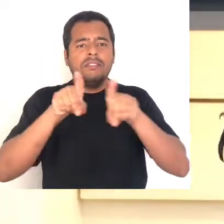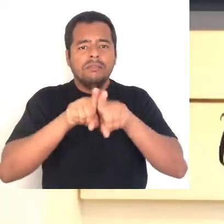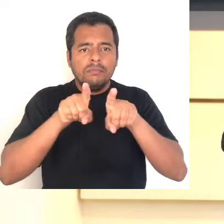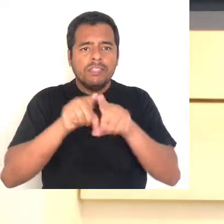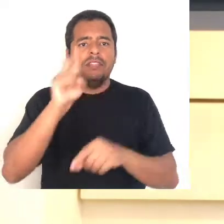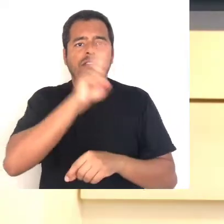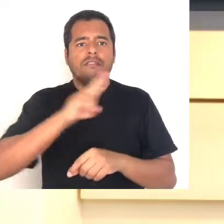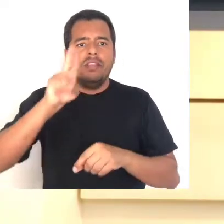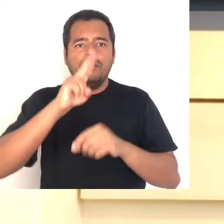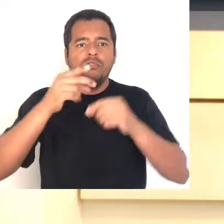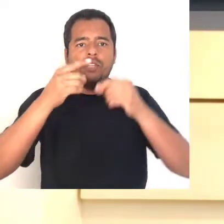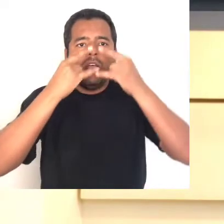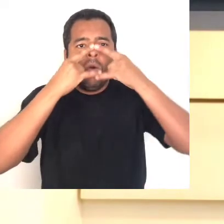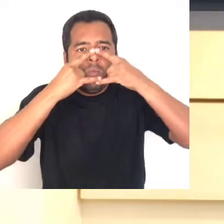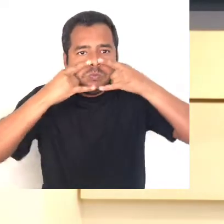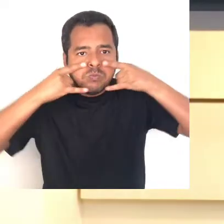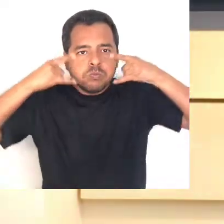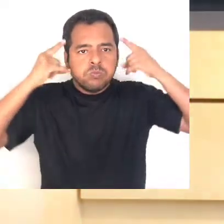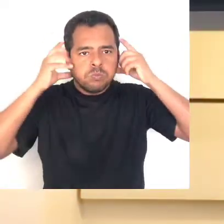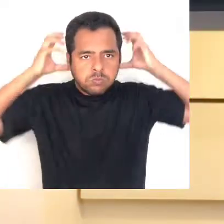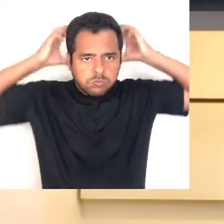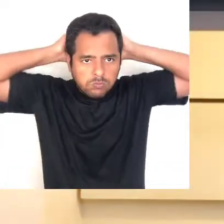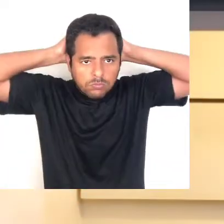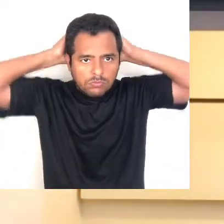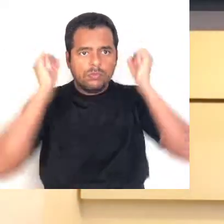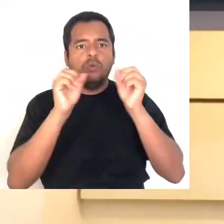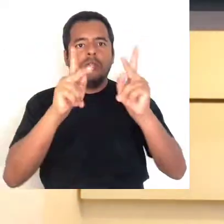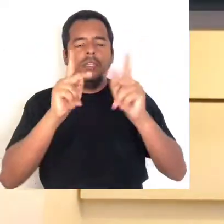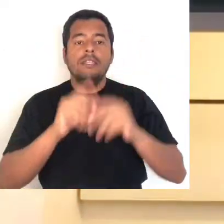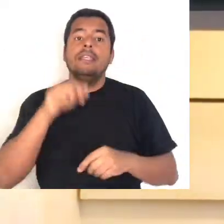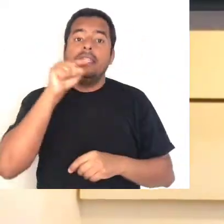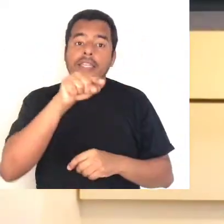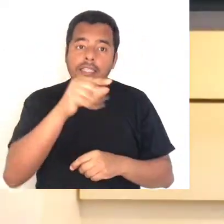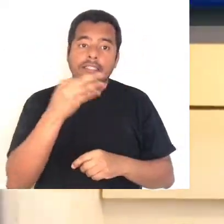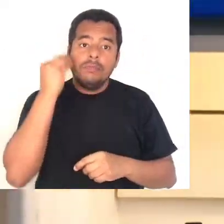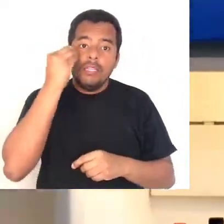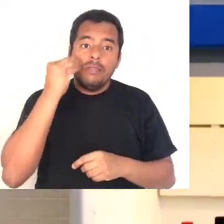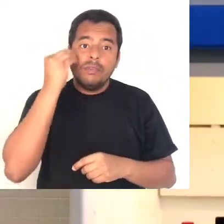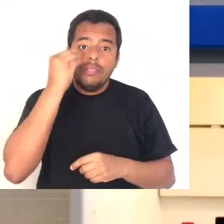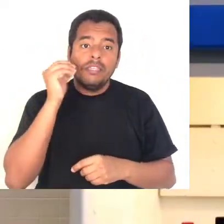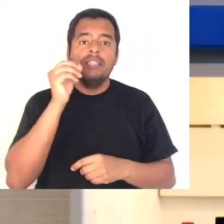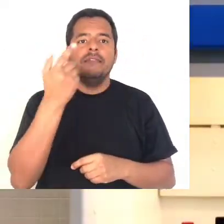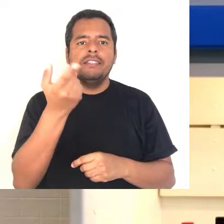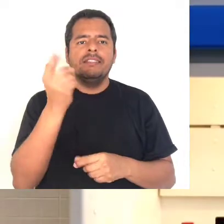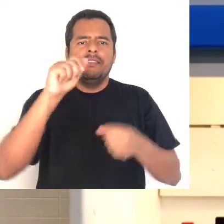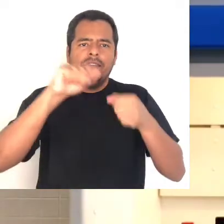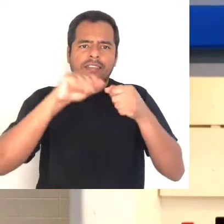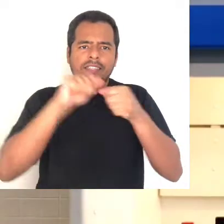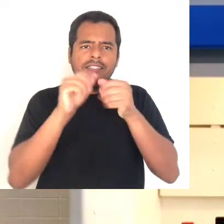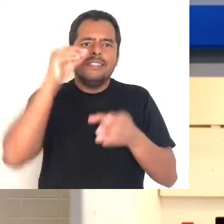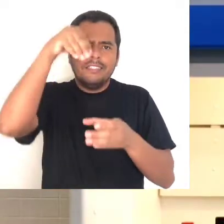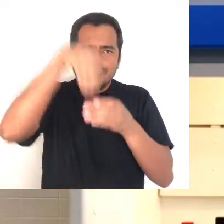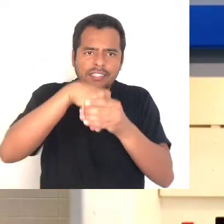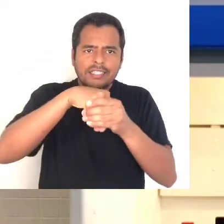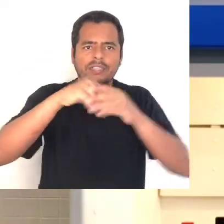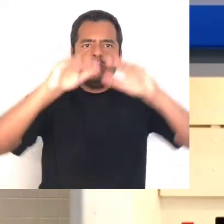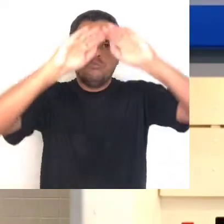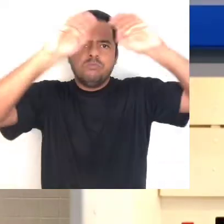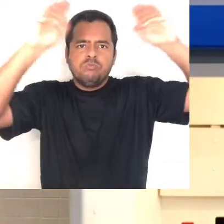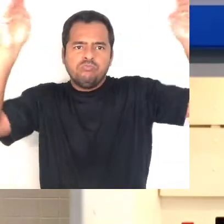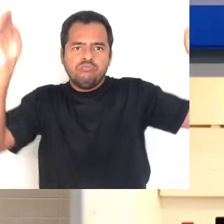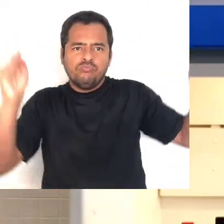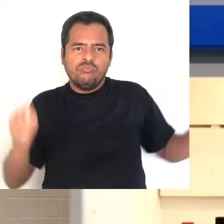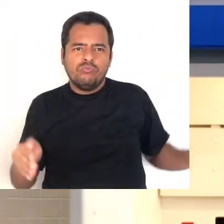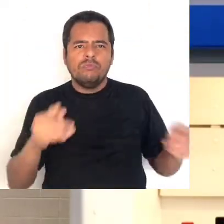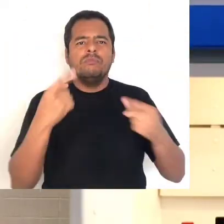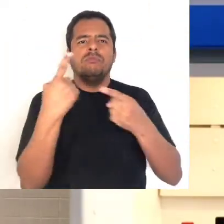também vai utilizar a máscara de proteção, ok? Esse experimento ele vai ser realizado numa capela, porque a gente vai estar mexendo com